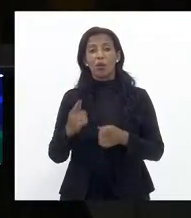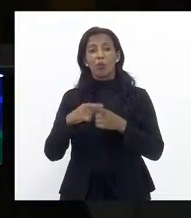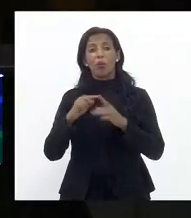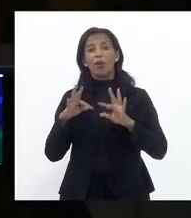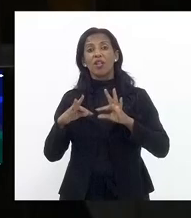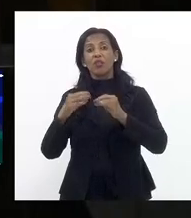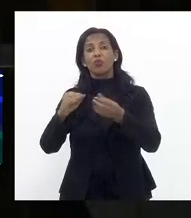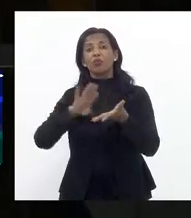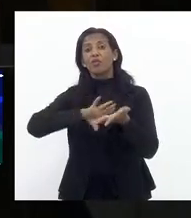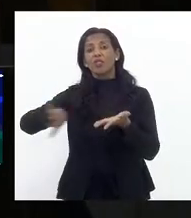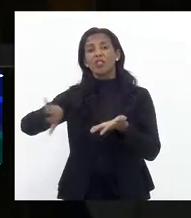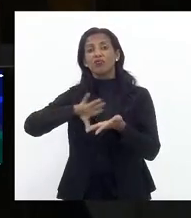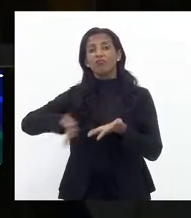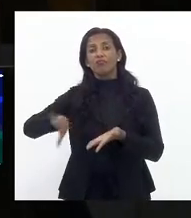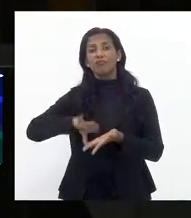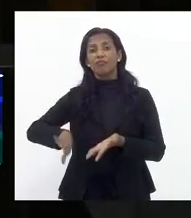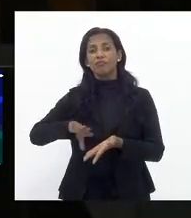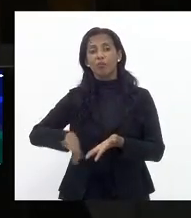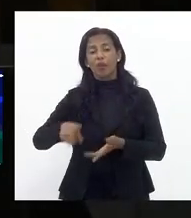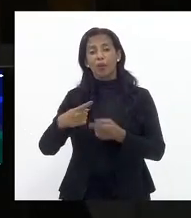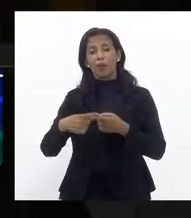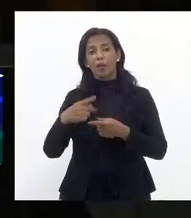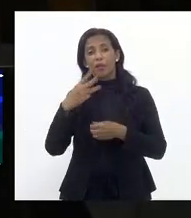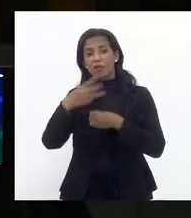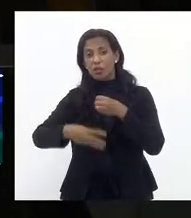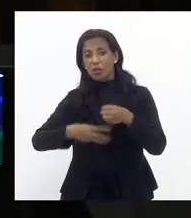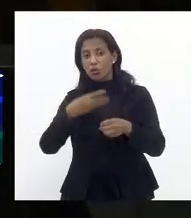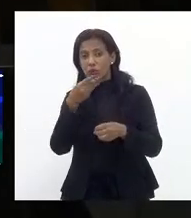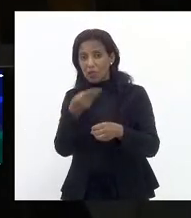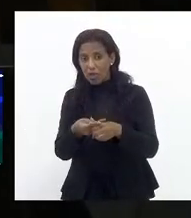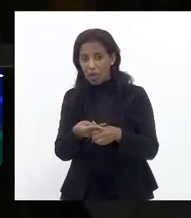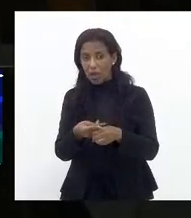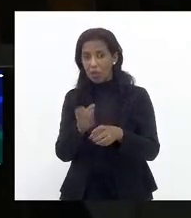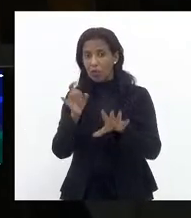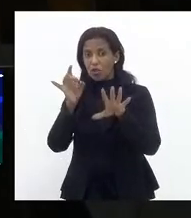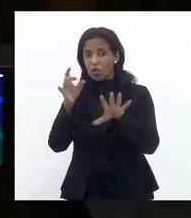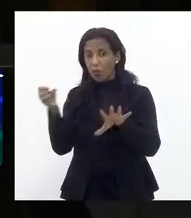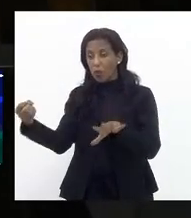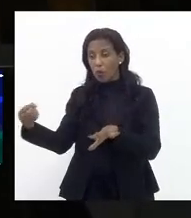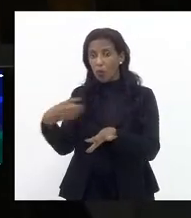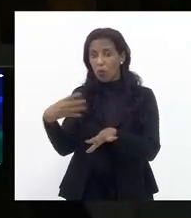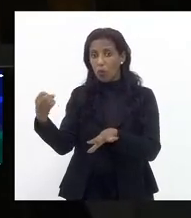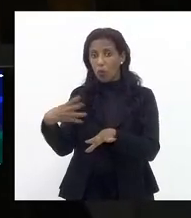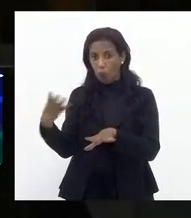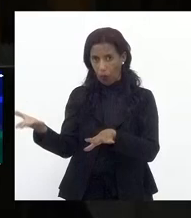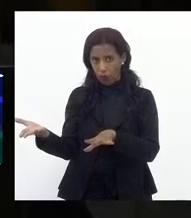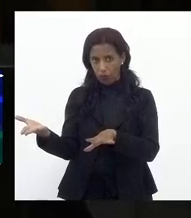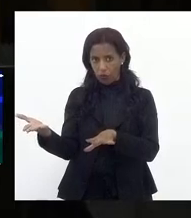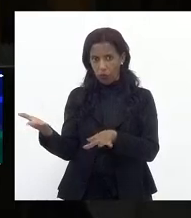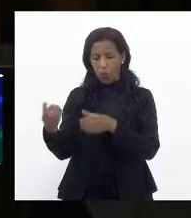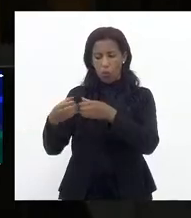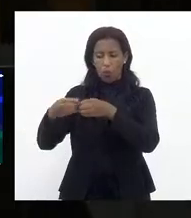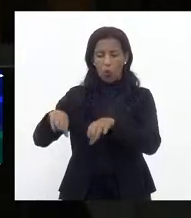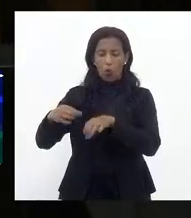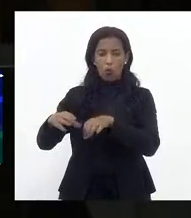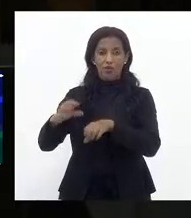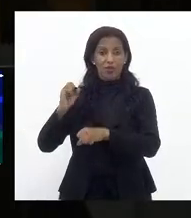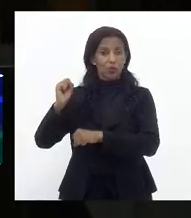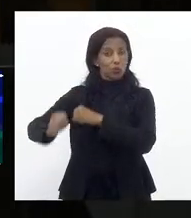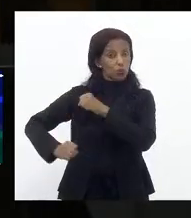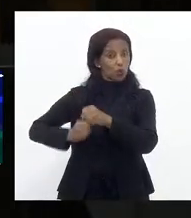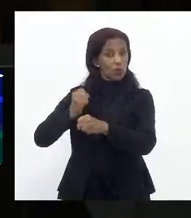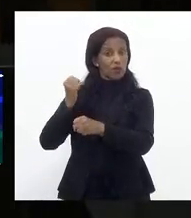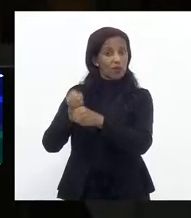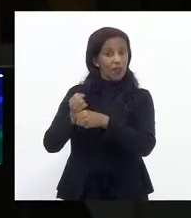seria excluído, porque se o triênio só vale para os novos... que sejam concursados a partir